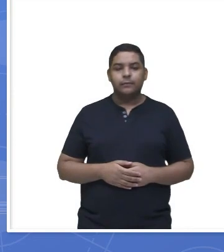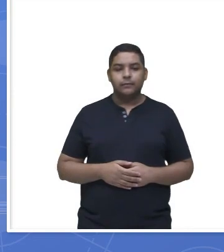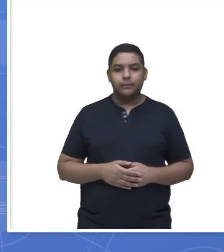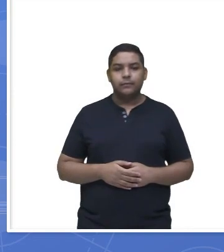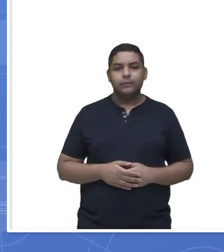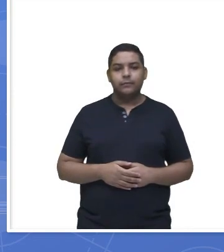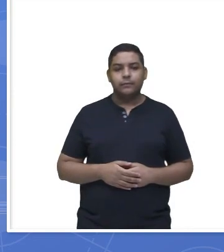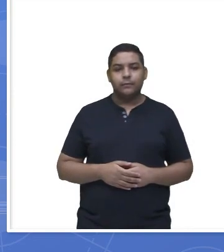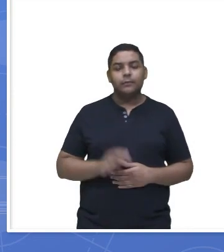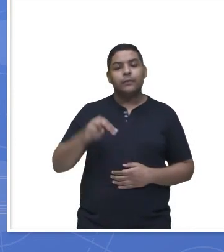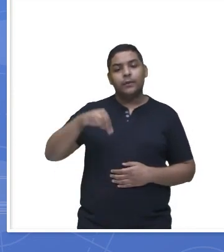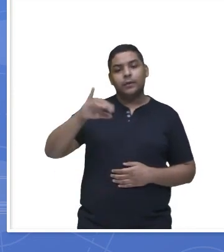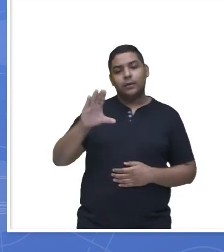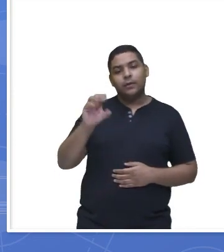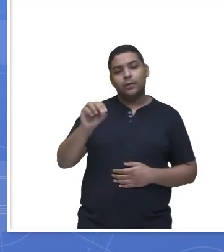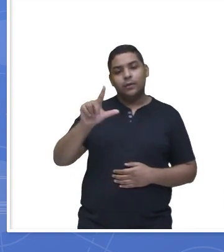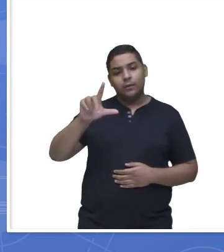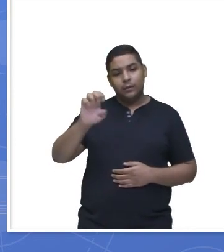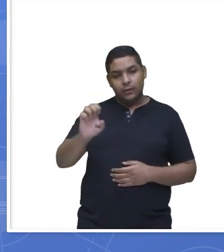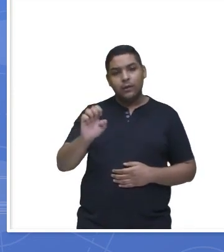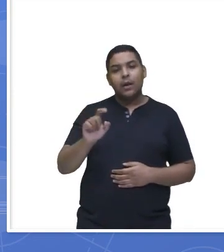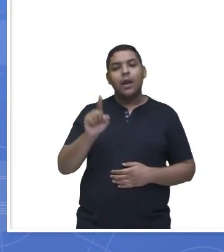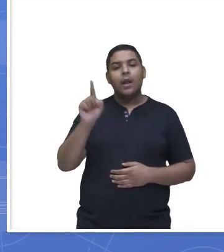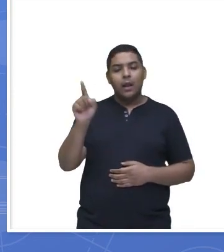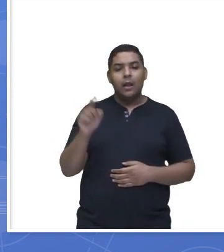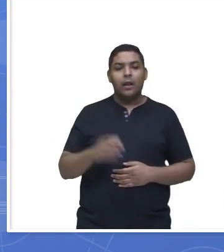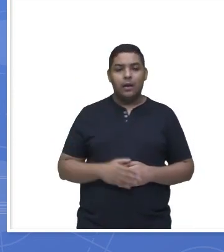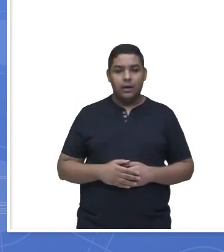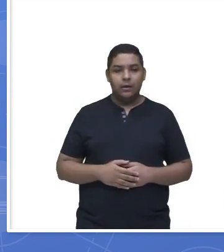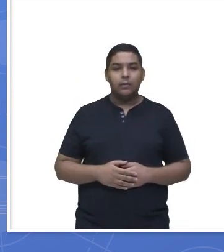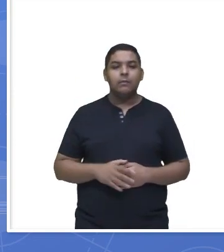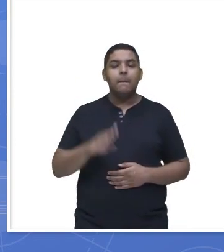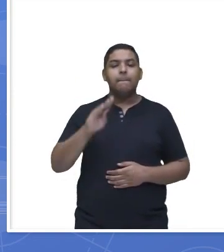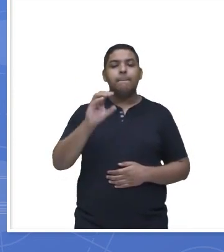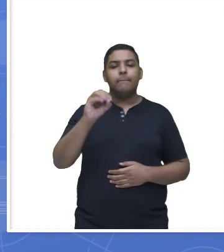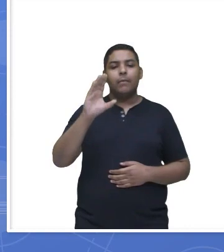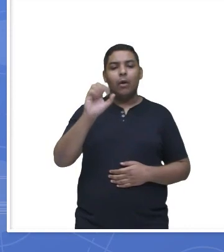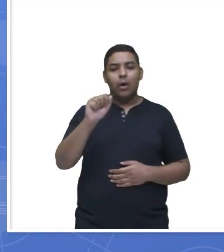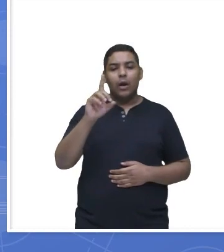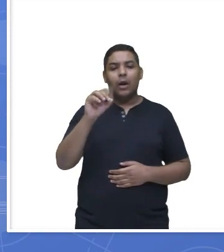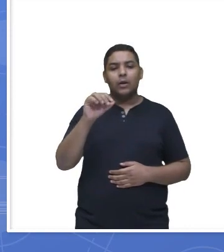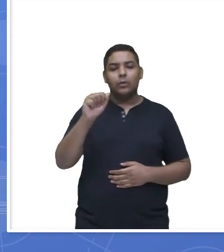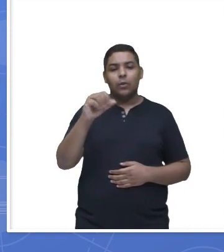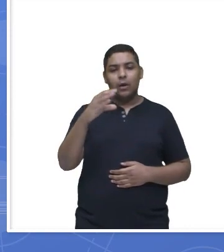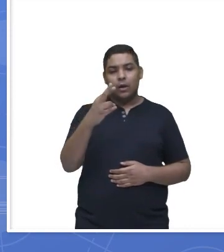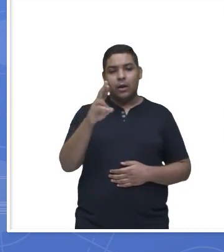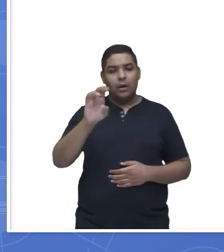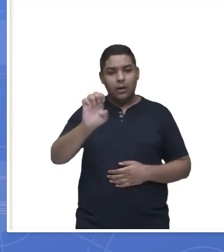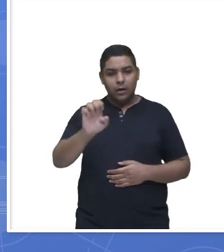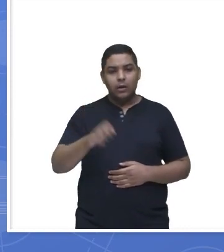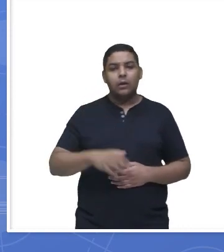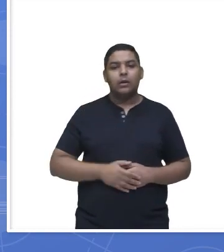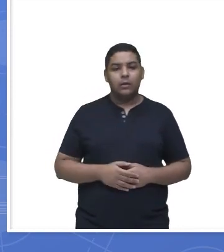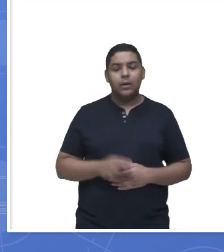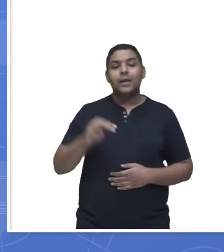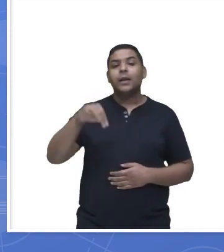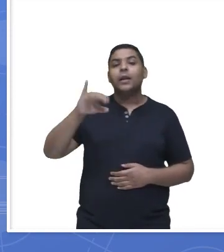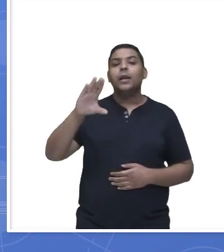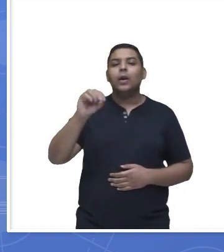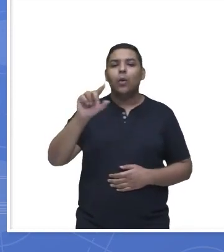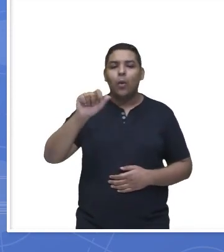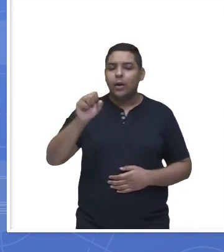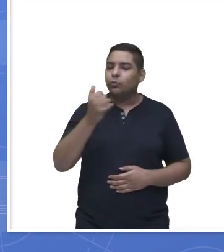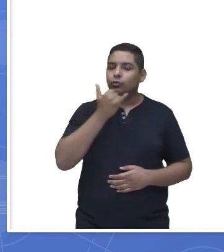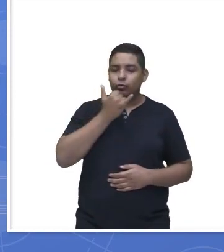A Nicole, do Barão de Boca do Acre, muito obrigada pela sua participação. Não, Nicole não, Nicolas, desculpa,